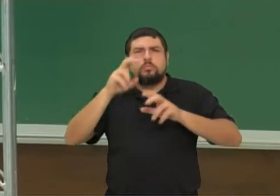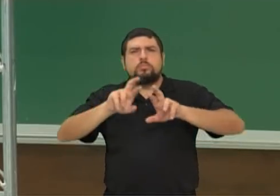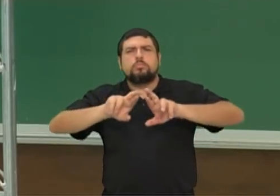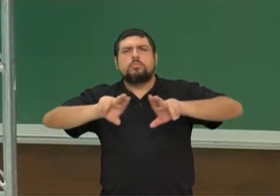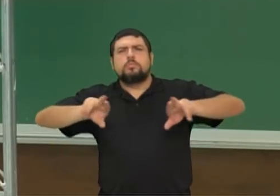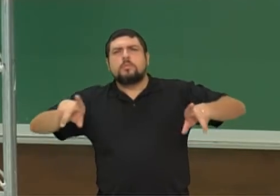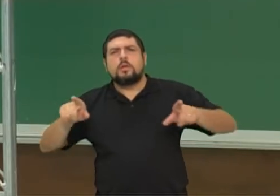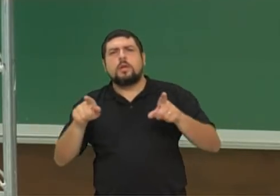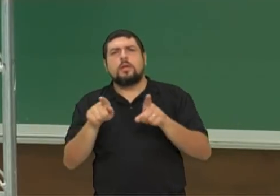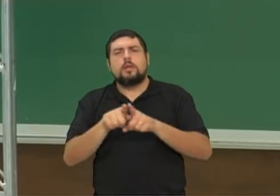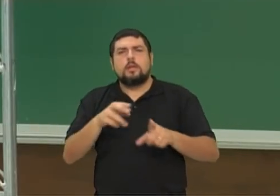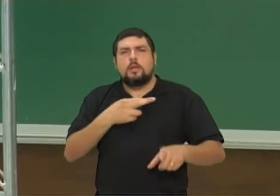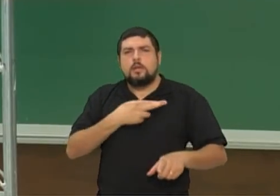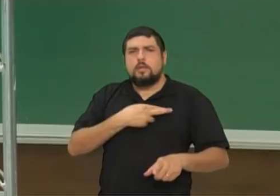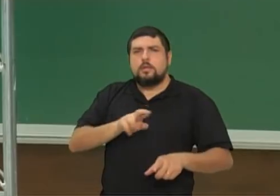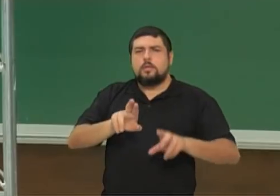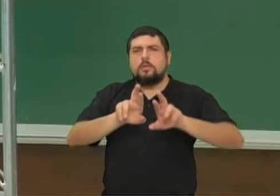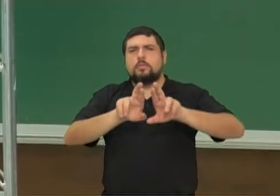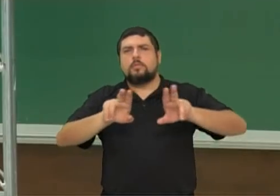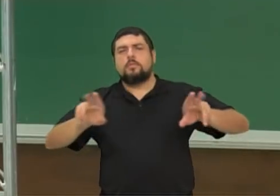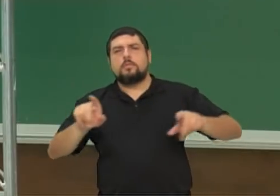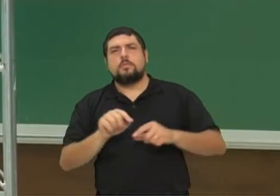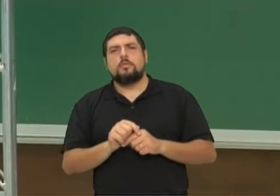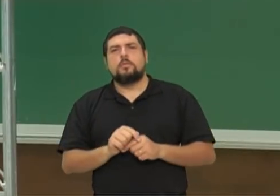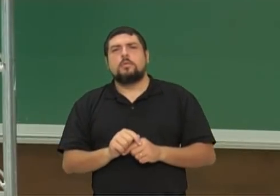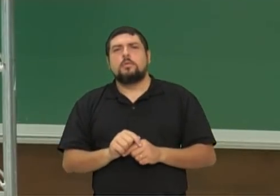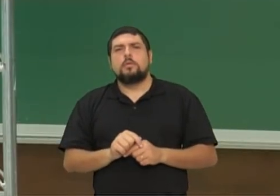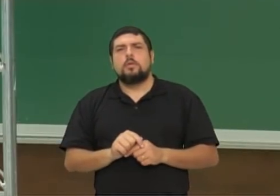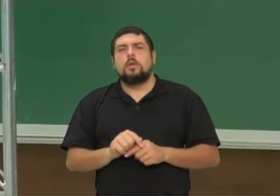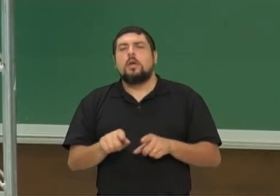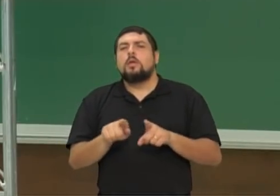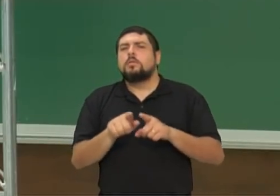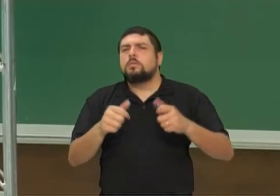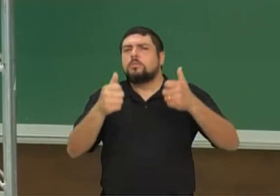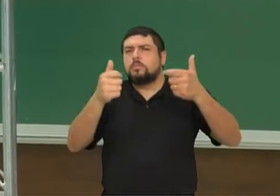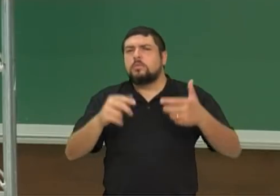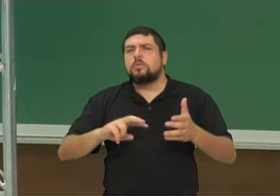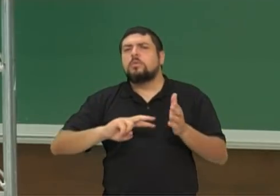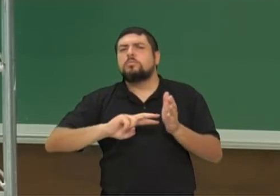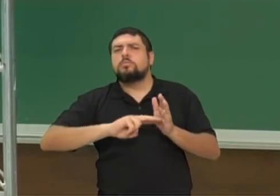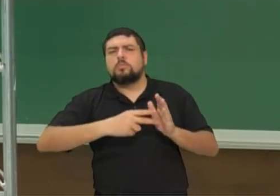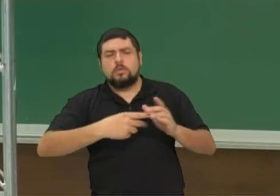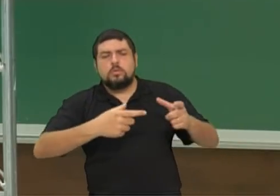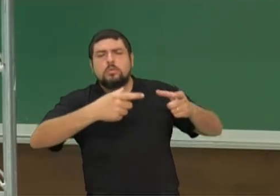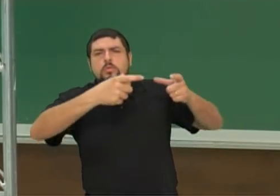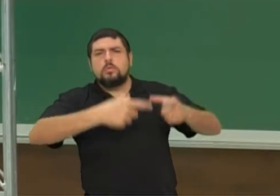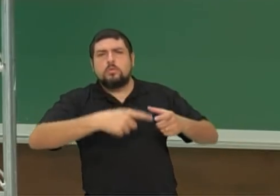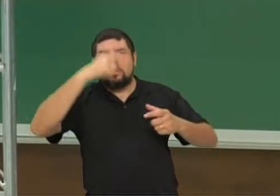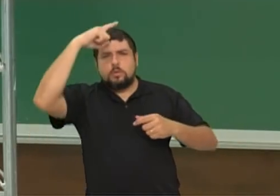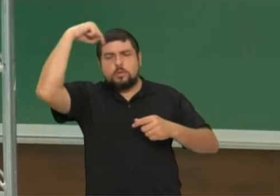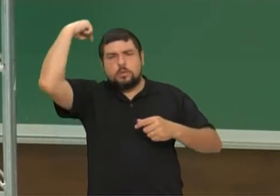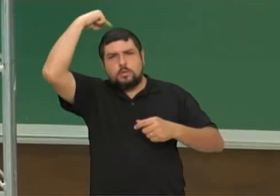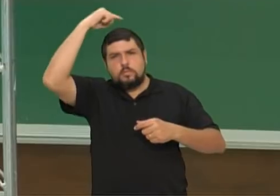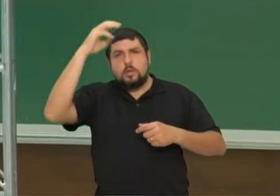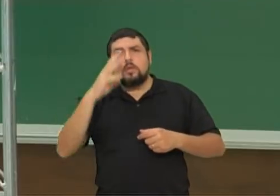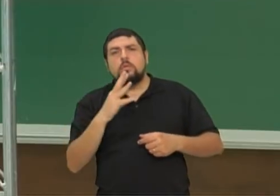religiões. Exploramos o entendimento do que é um lugar sagrado e conhecemos alguns desses lugares